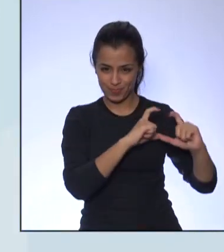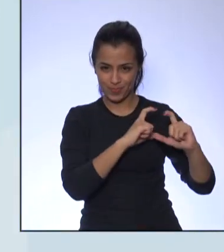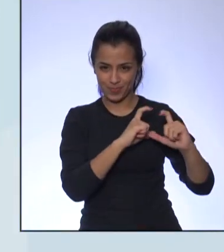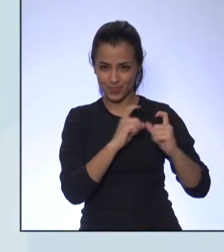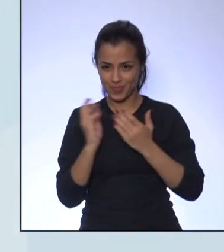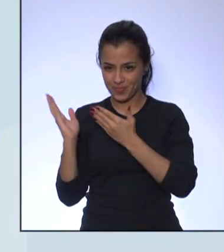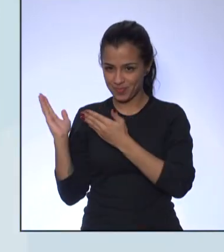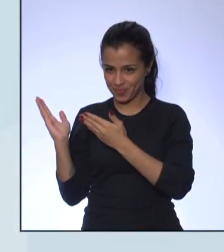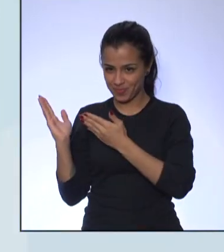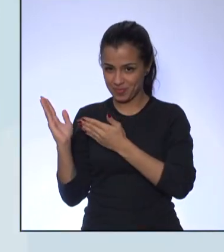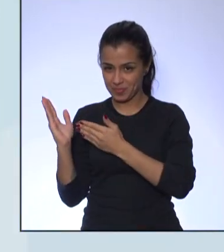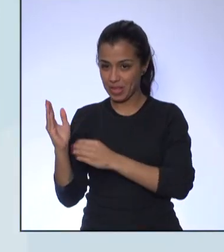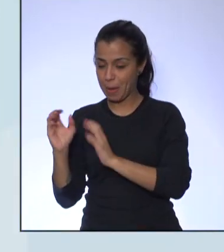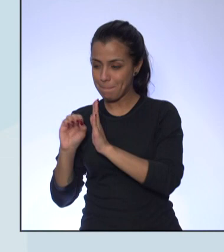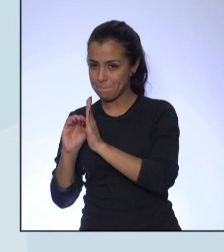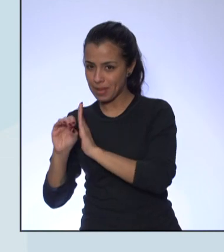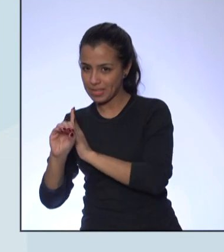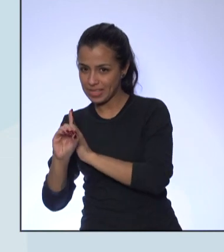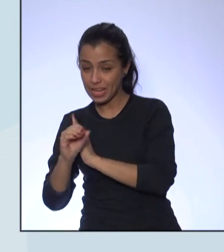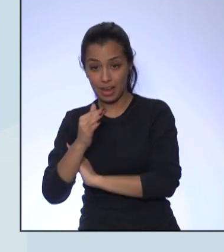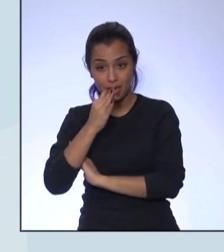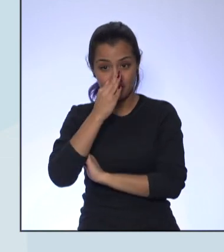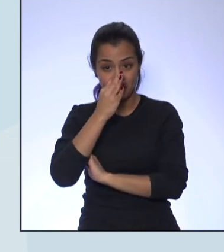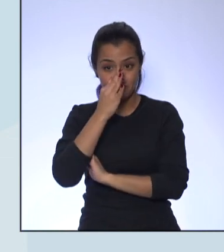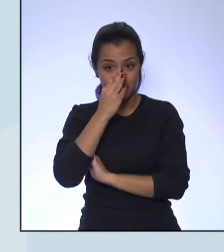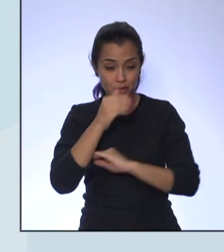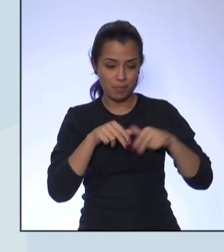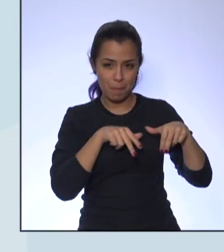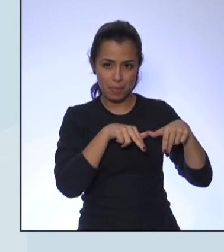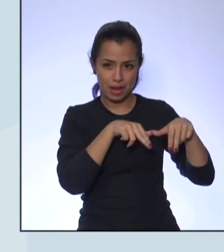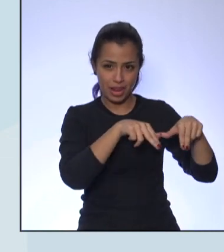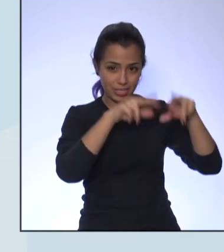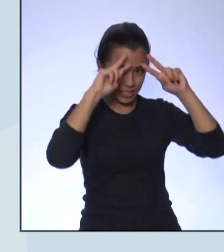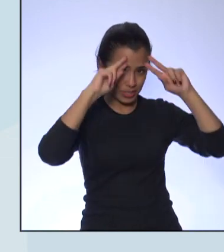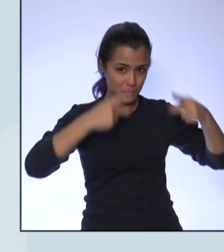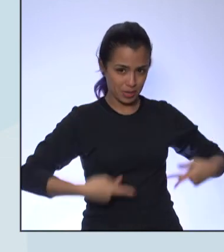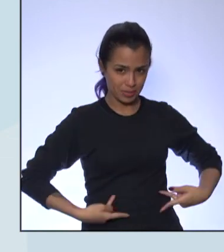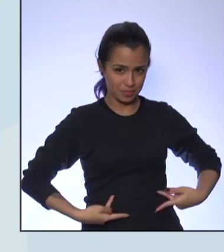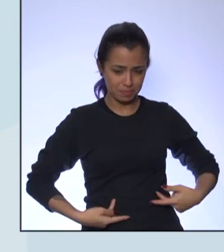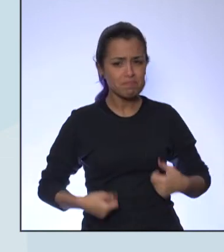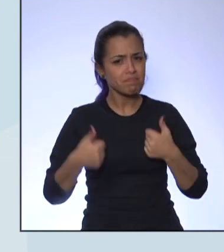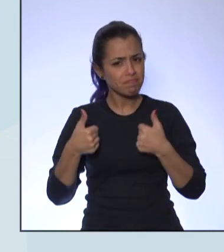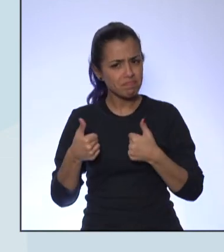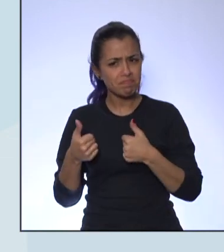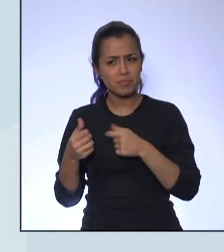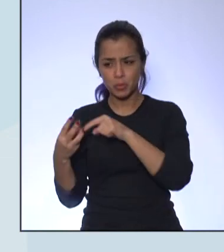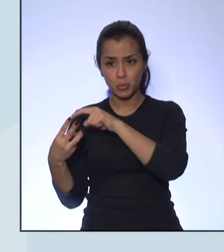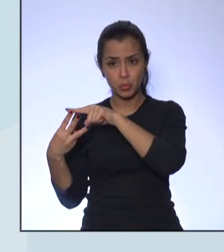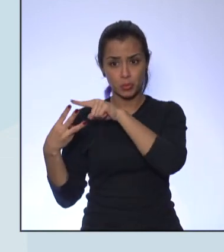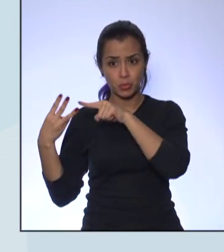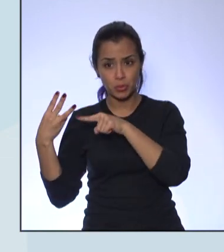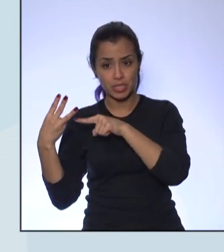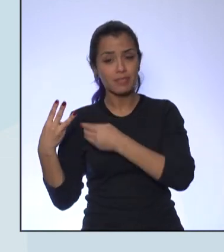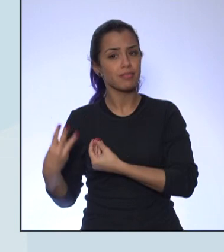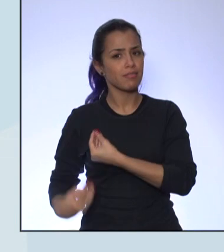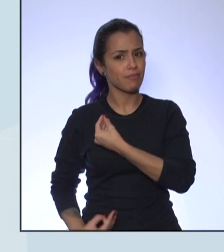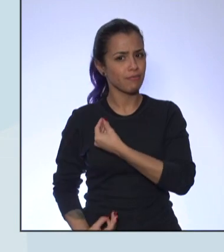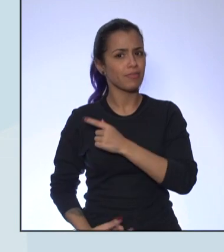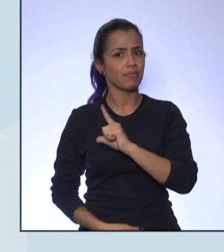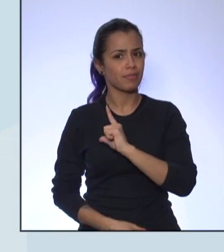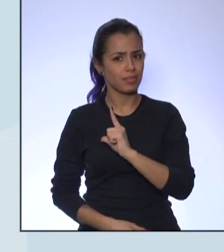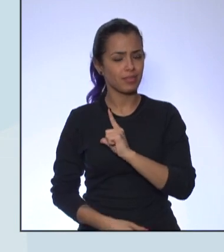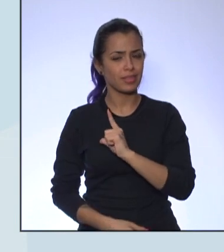gente tem um ser humano. De fato, eles apresentam vida, mas para caracterizar a vida, aí a gente podia, de repente, discutir